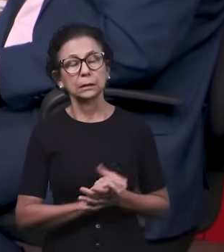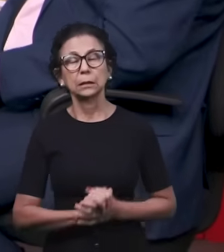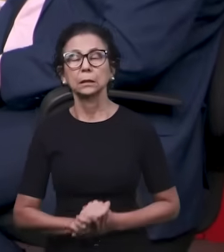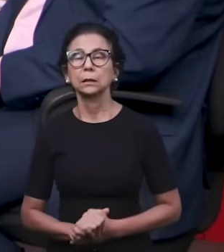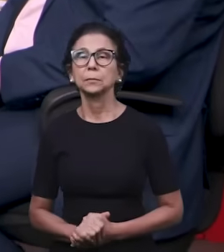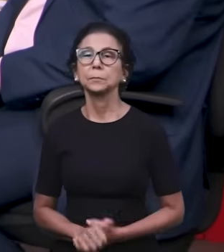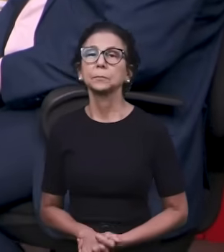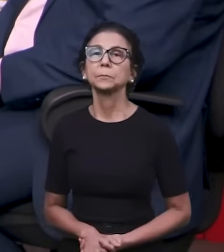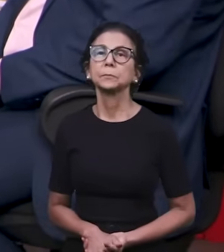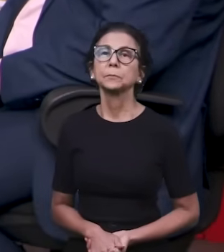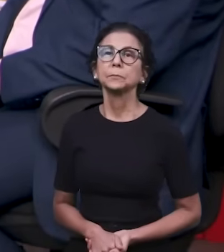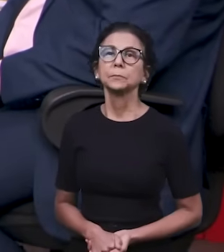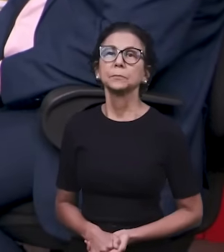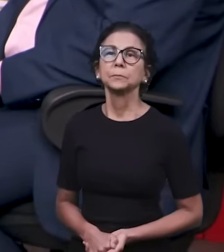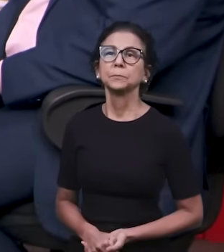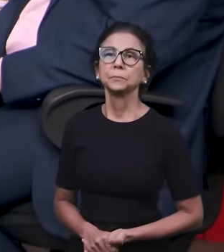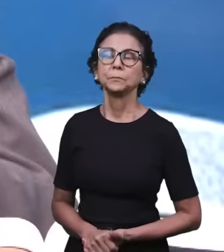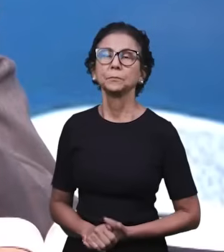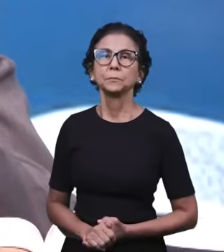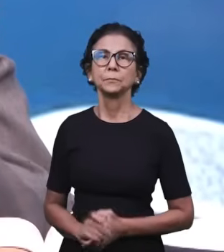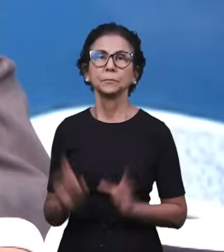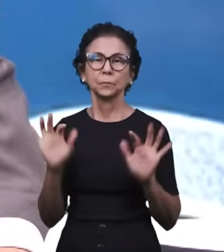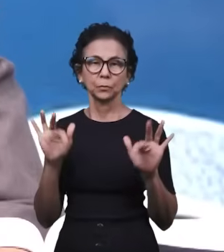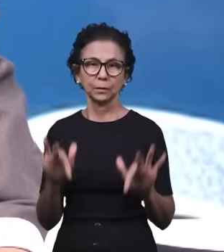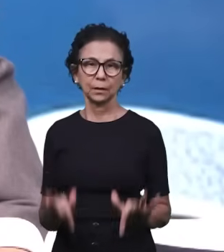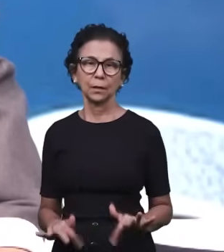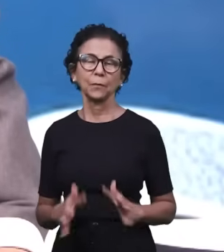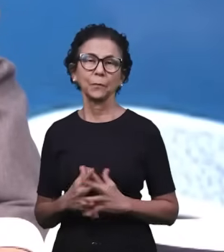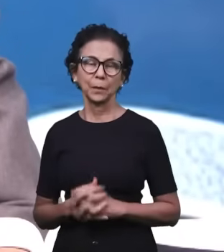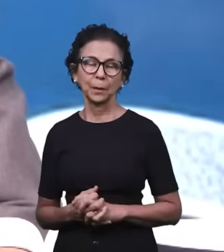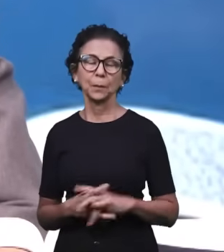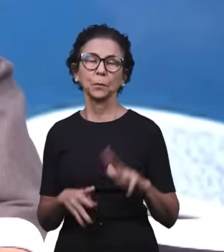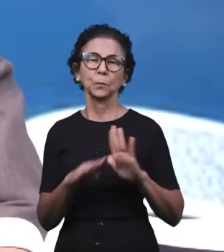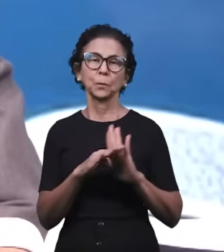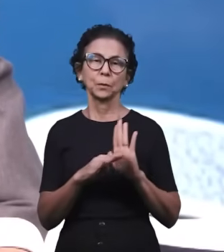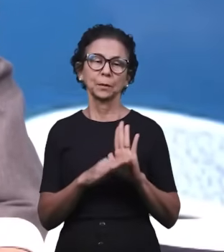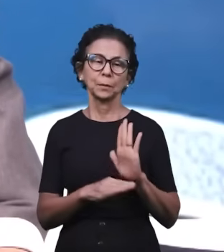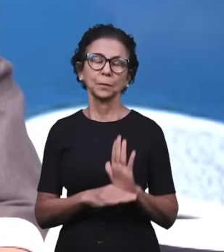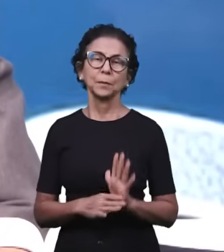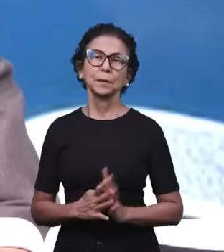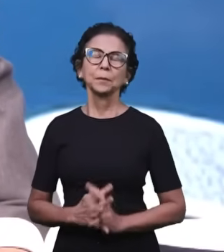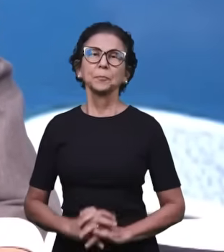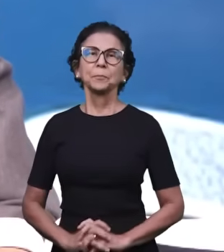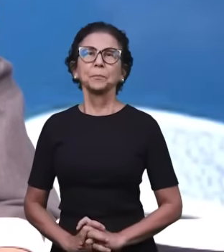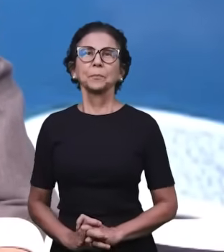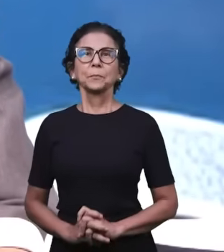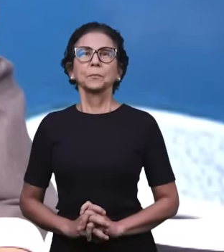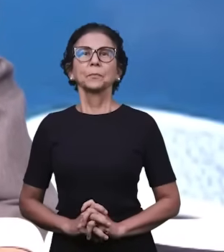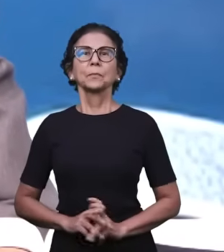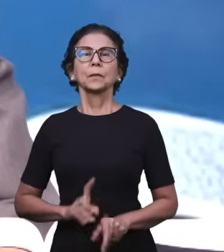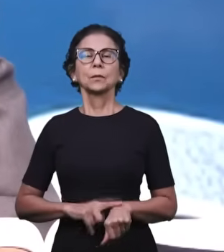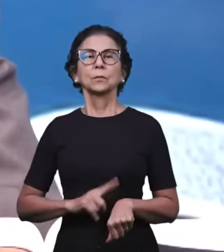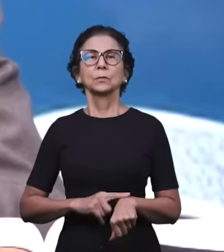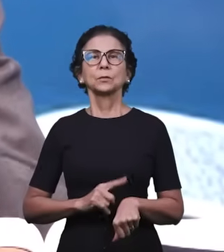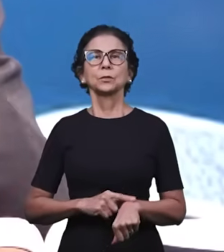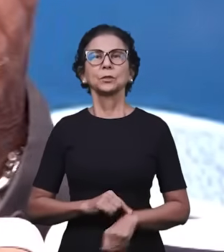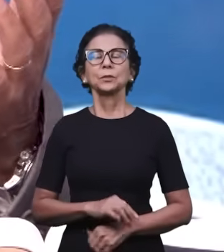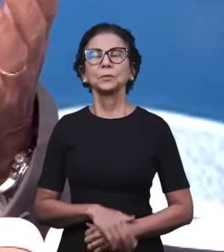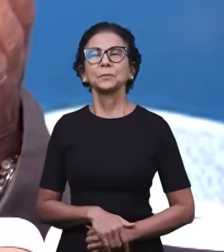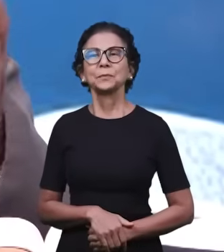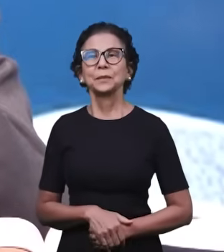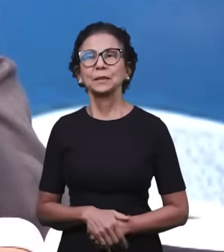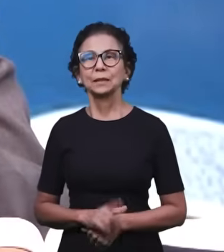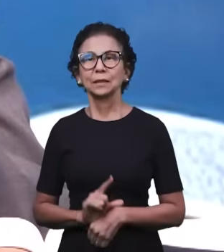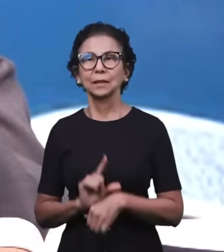Muito bom. Bom, nós estamos chegando também já ao final da nossa programação, já o nosso tempo está um pouco corrido, né? A